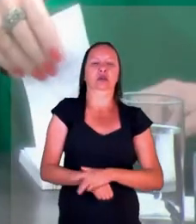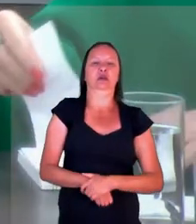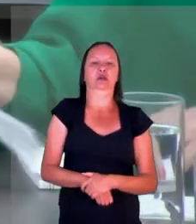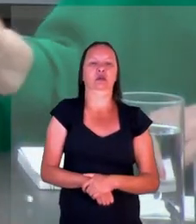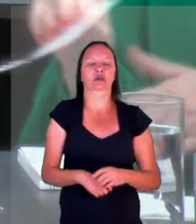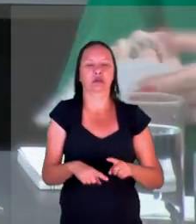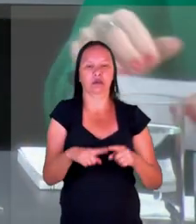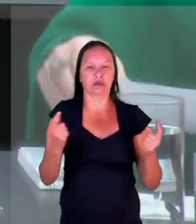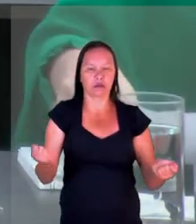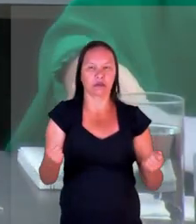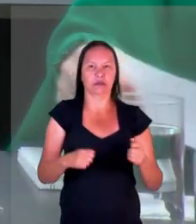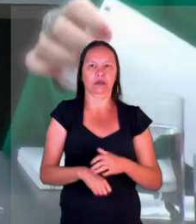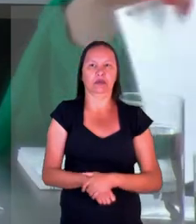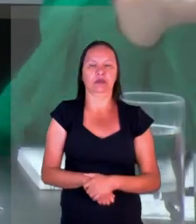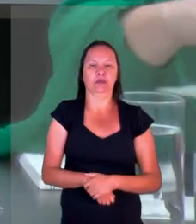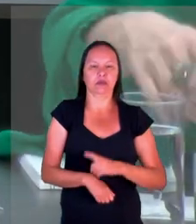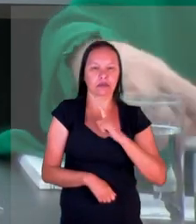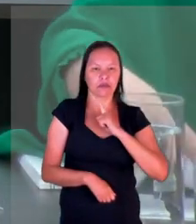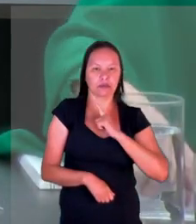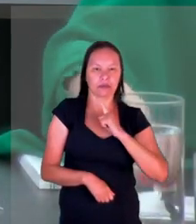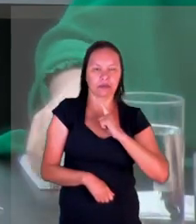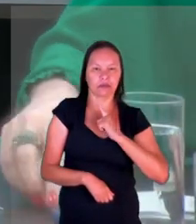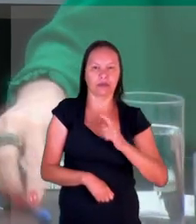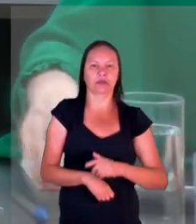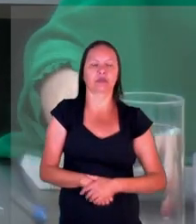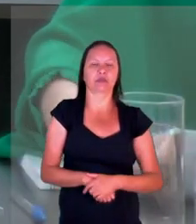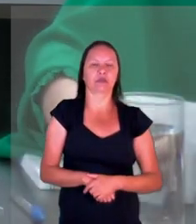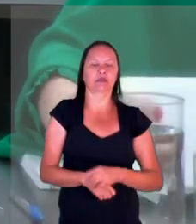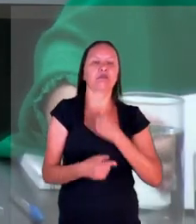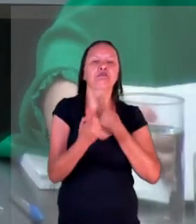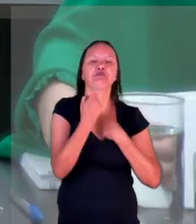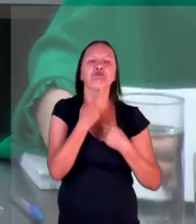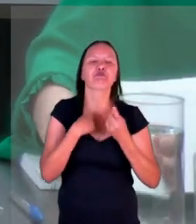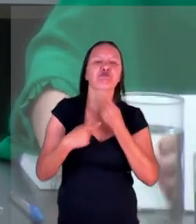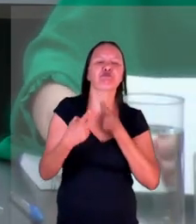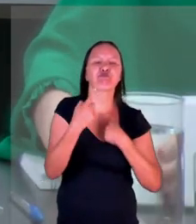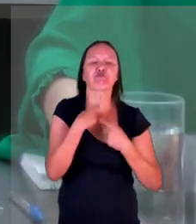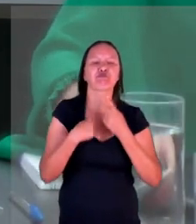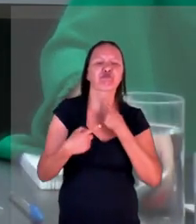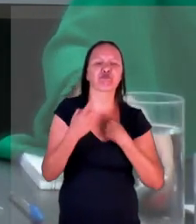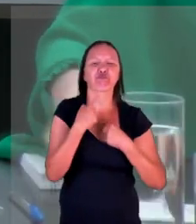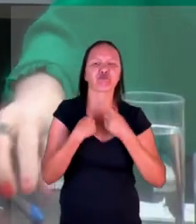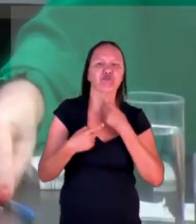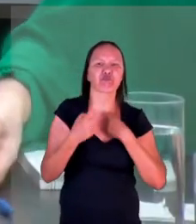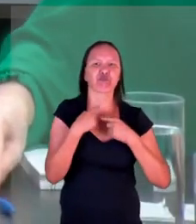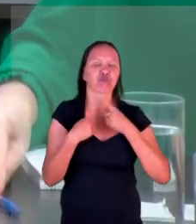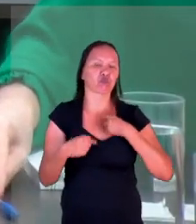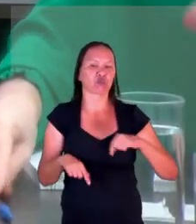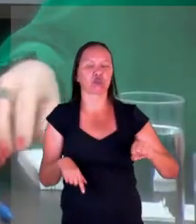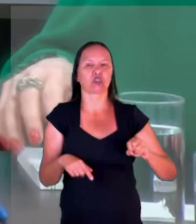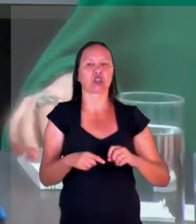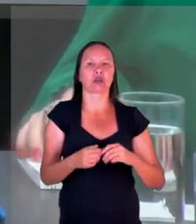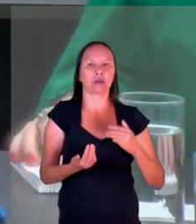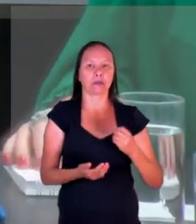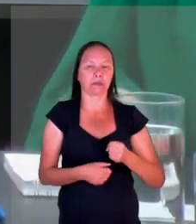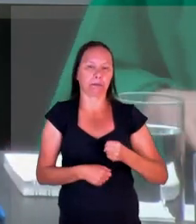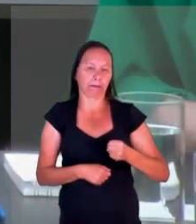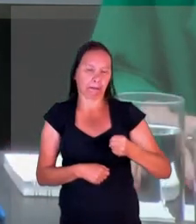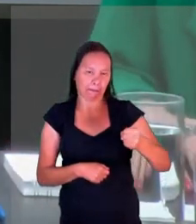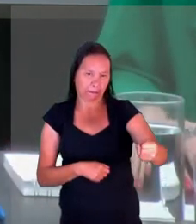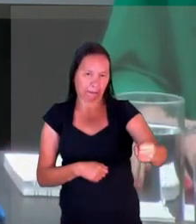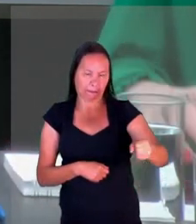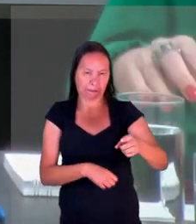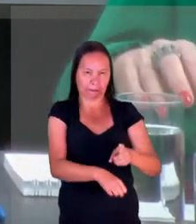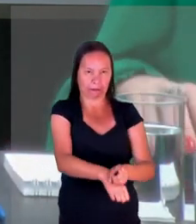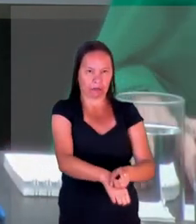eventualmente tem mais mais dúvidas né Eh tiram o resto das dúvidas eh eu passo agora Dr